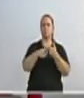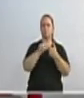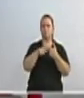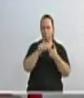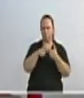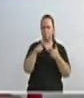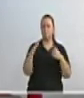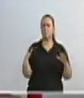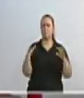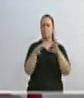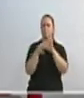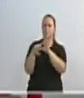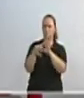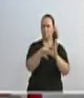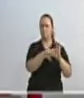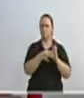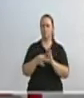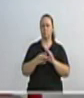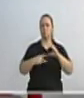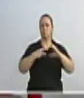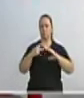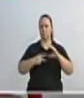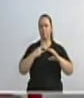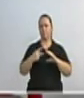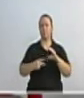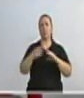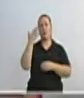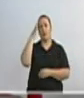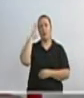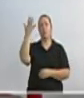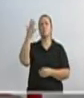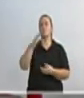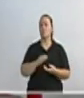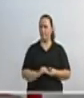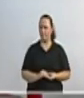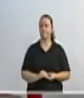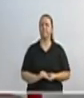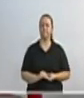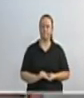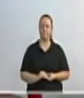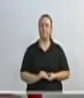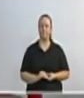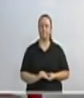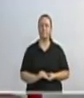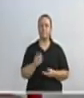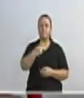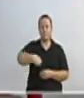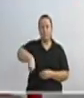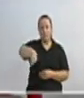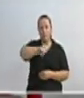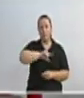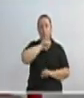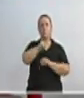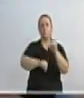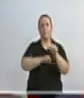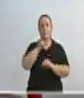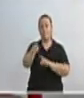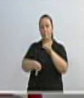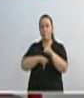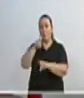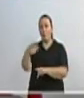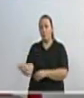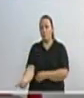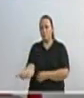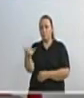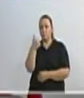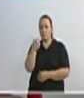de mãos dadas, nós resolvermos isso e dar uma resposta para quem tem nos cobrado. Nós somos a caixa de ressonância da população, e aqui